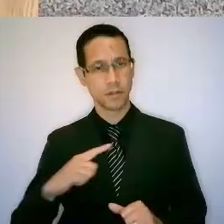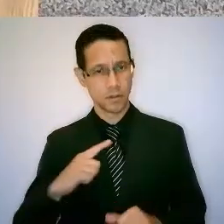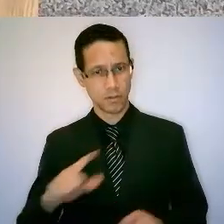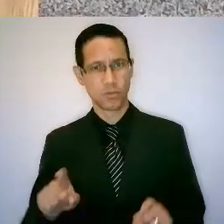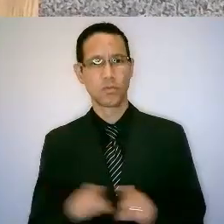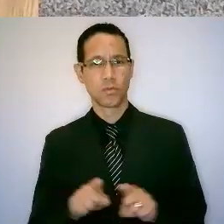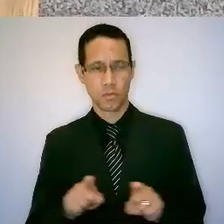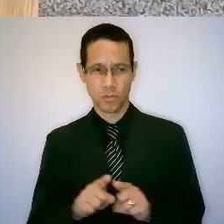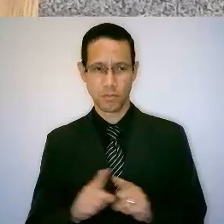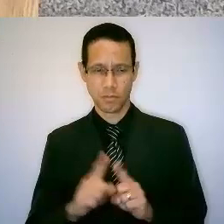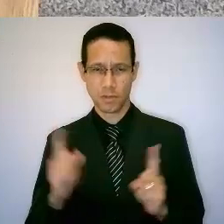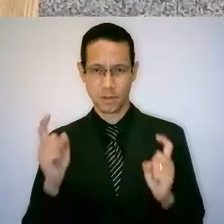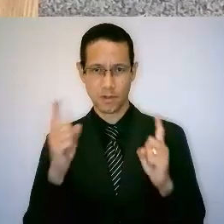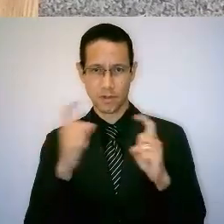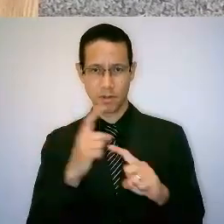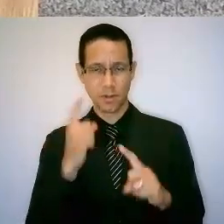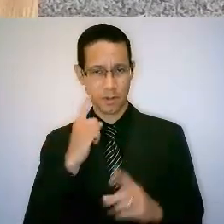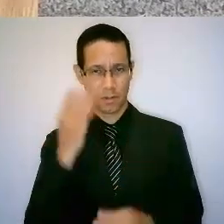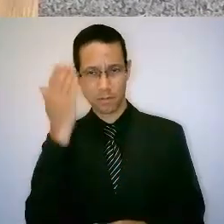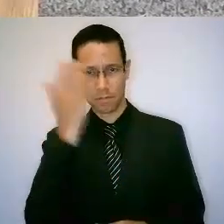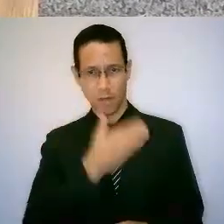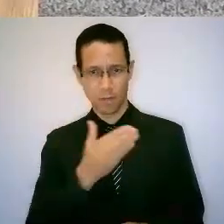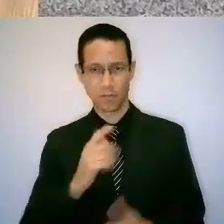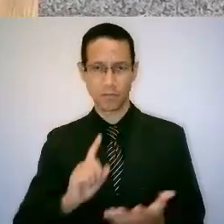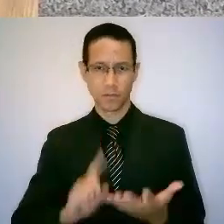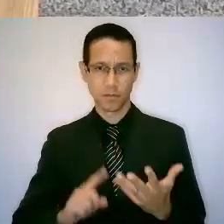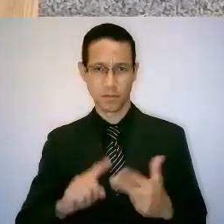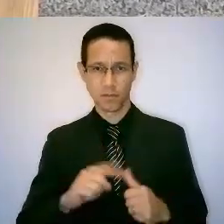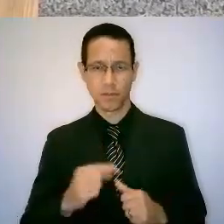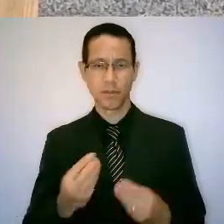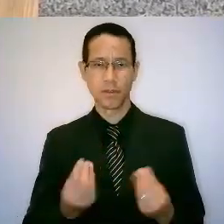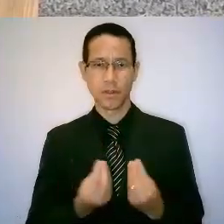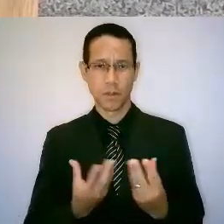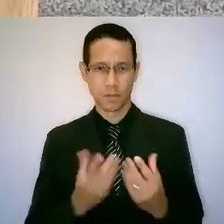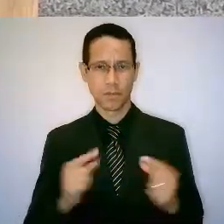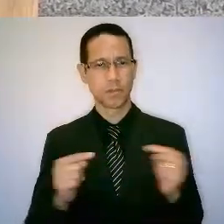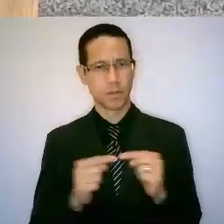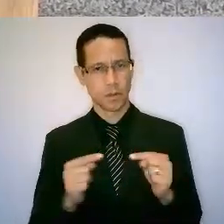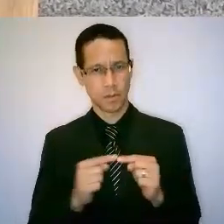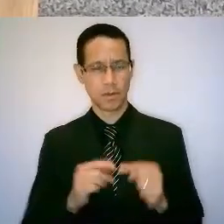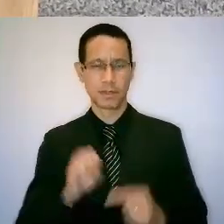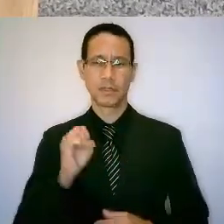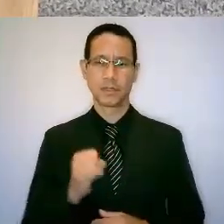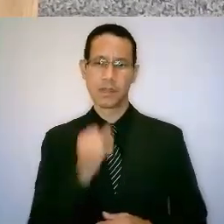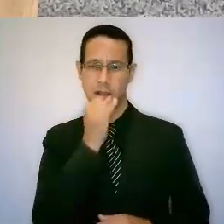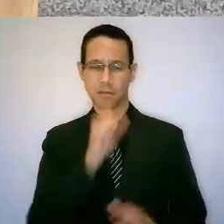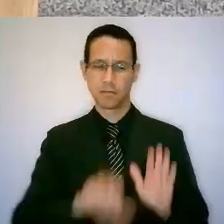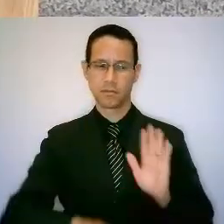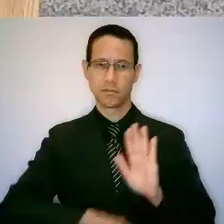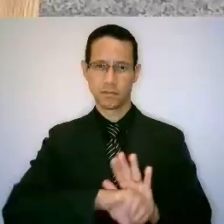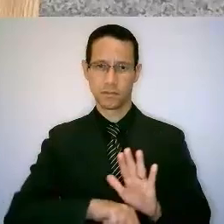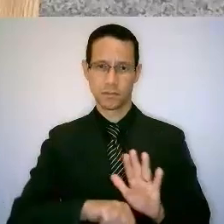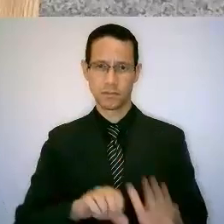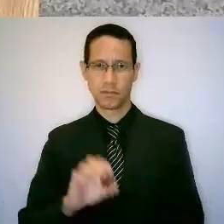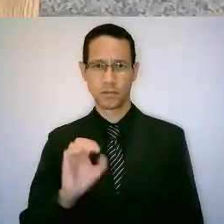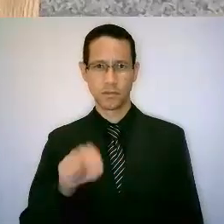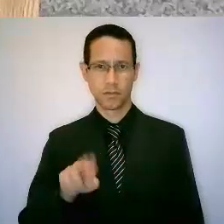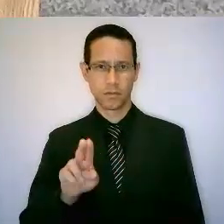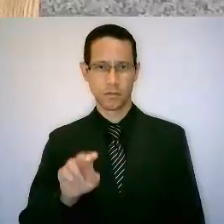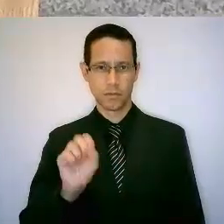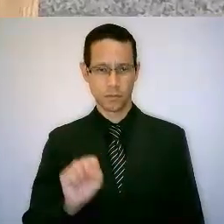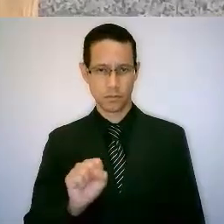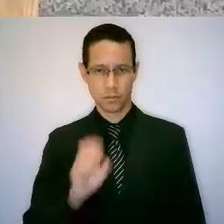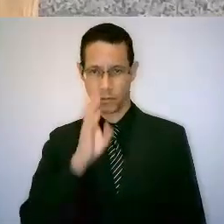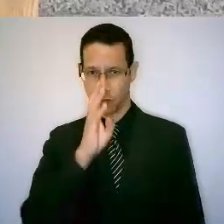uma maior dificuldade probatória e essa dificuldade probatória faz sentido quando se fala de um processo penal que um ônus de acusar e de